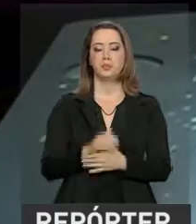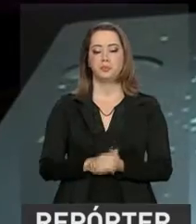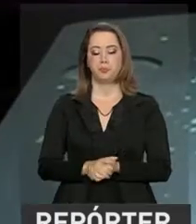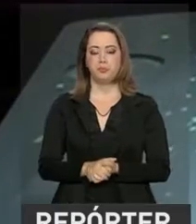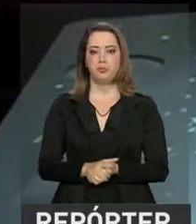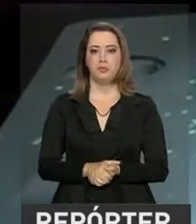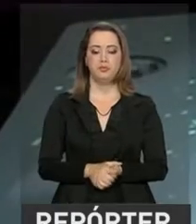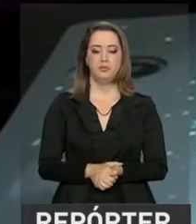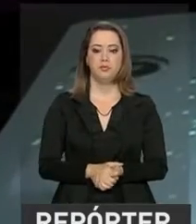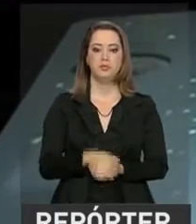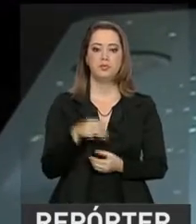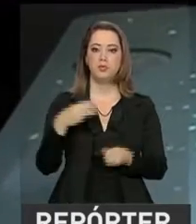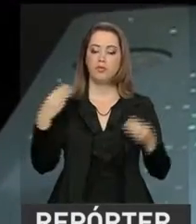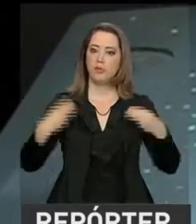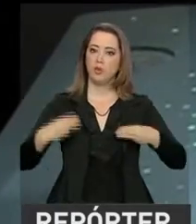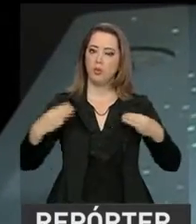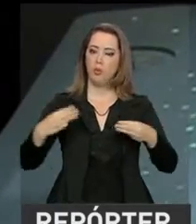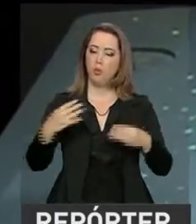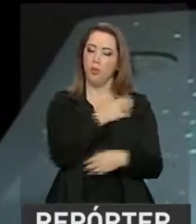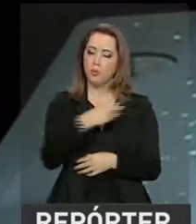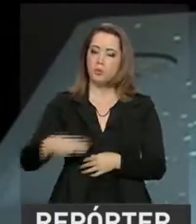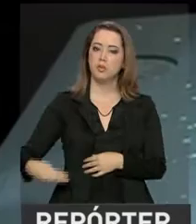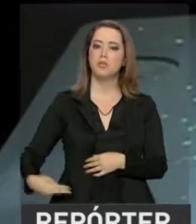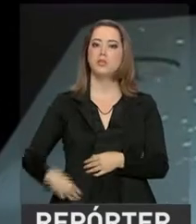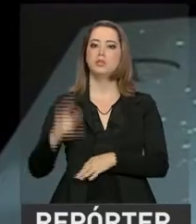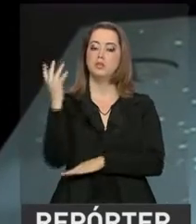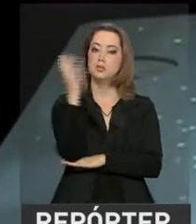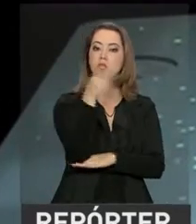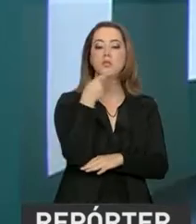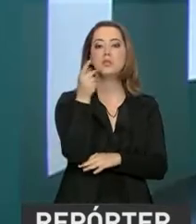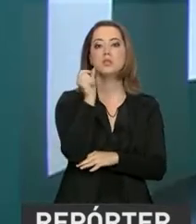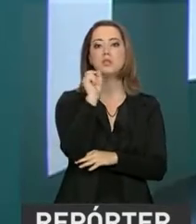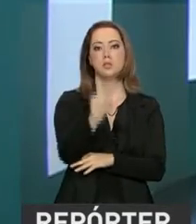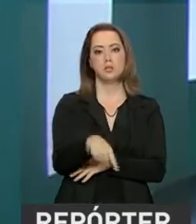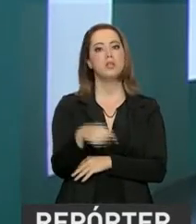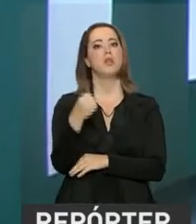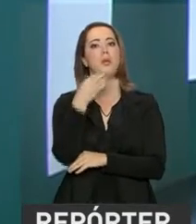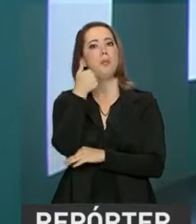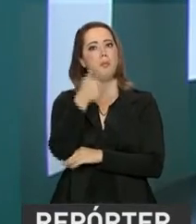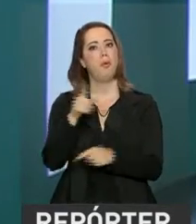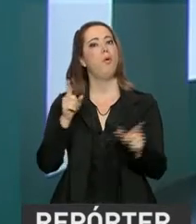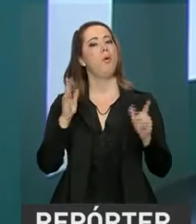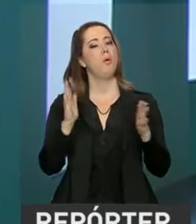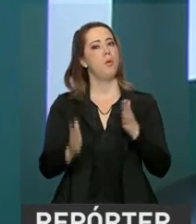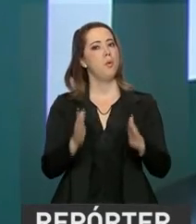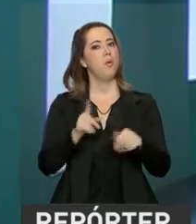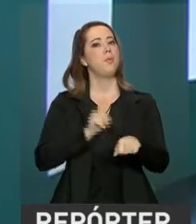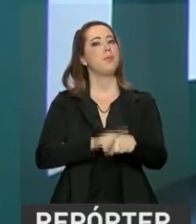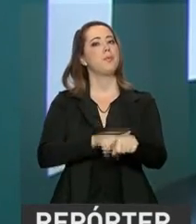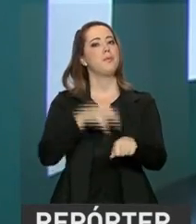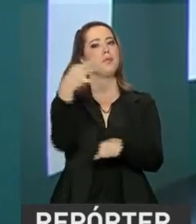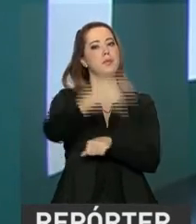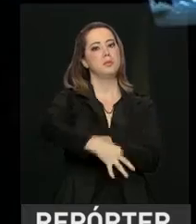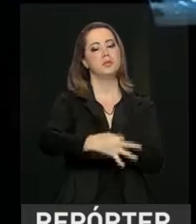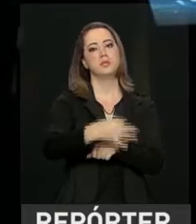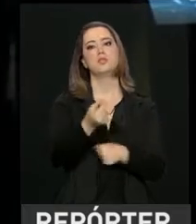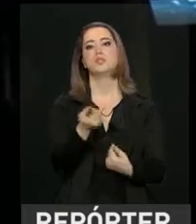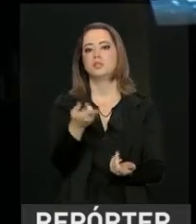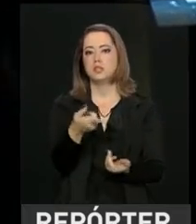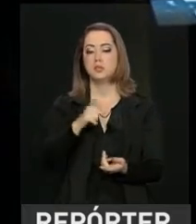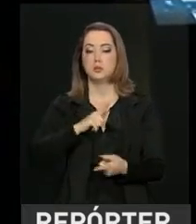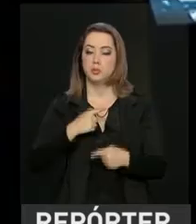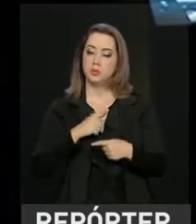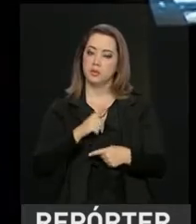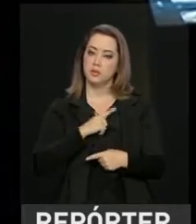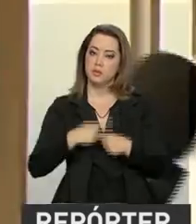O ministro do Meio Ambiente disse que a inauguração vem em um momento oportuno, onde milhares de turistas vão estar no Rio de Janeiro